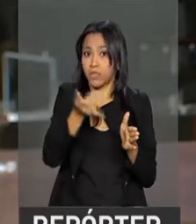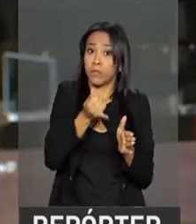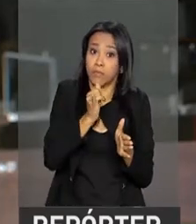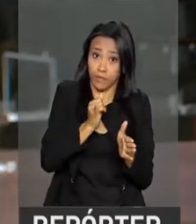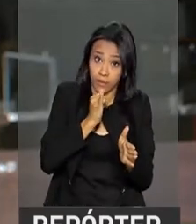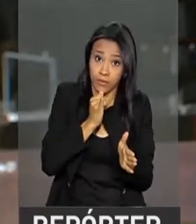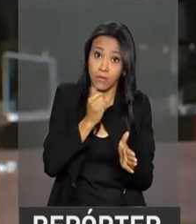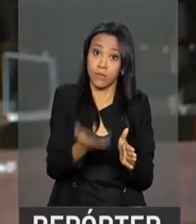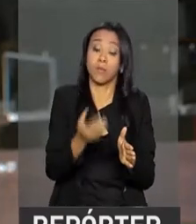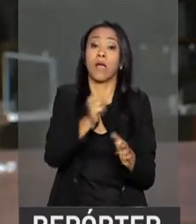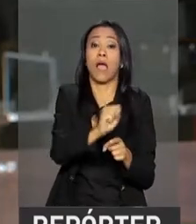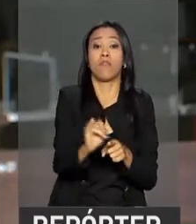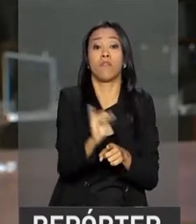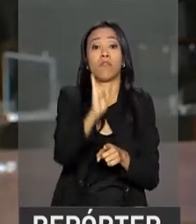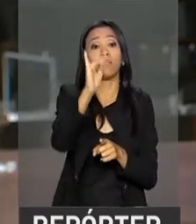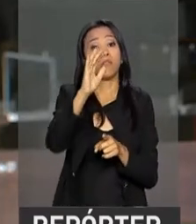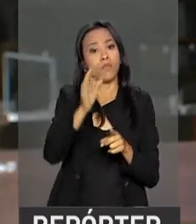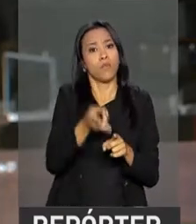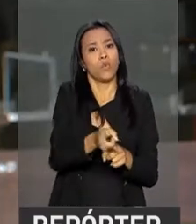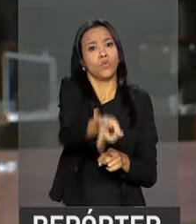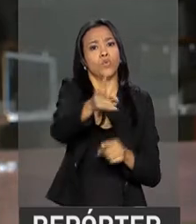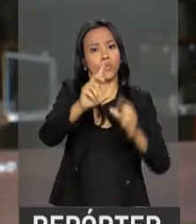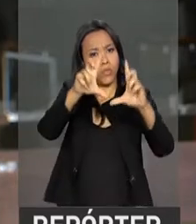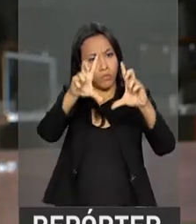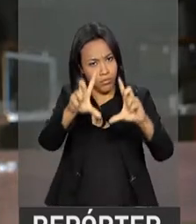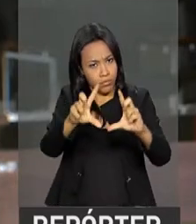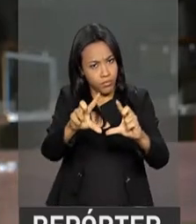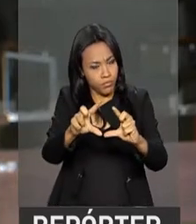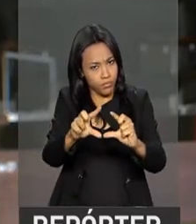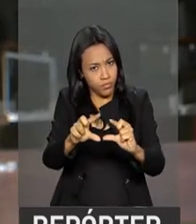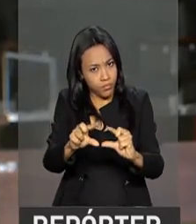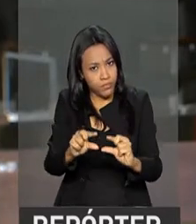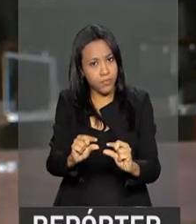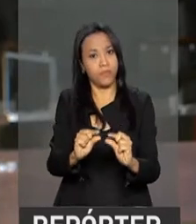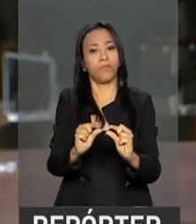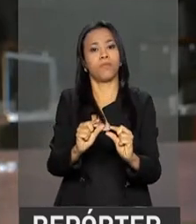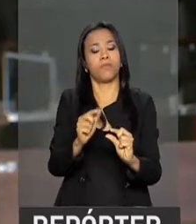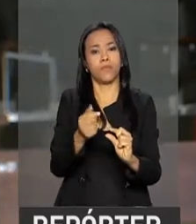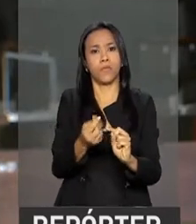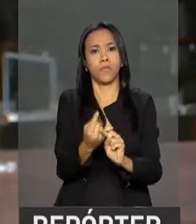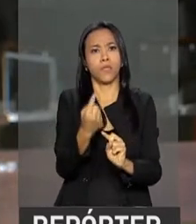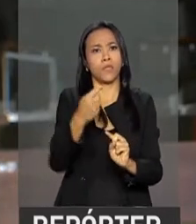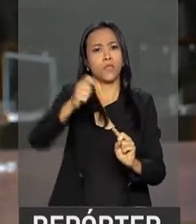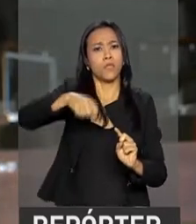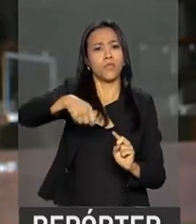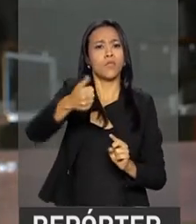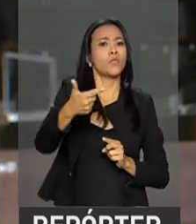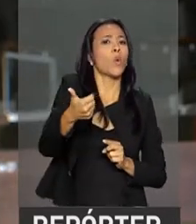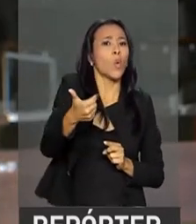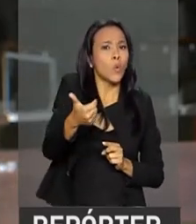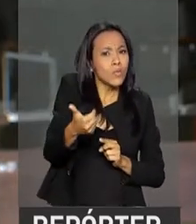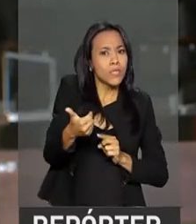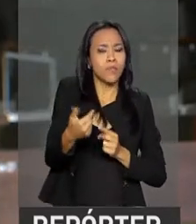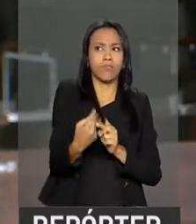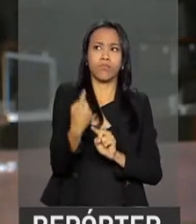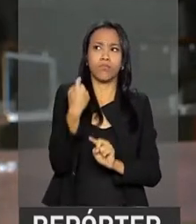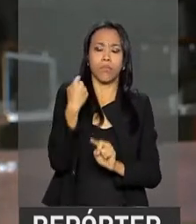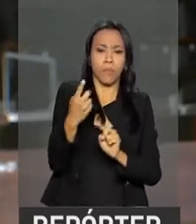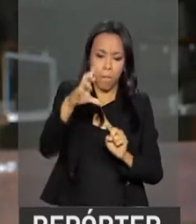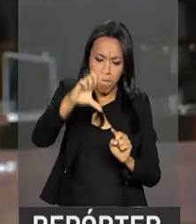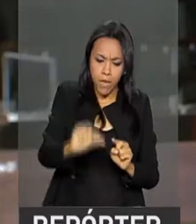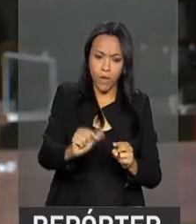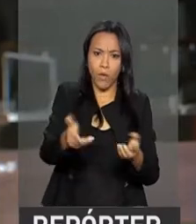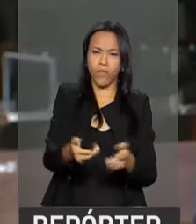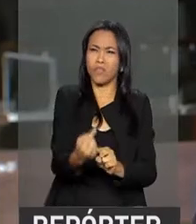exemplo, também a inflação segue em baixa, segue no acumulado dos últimos 12 meses, está no menor patamar